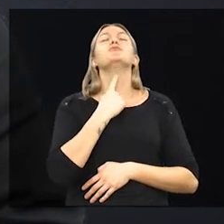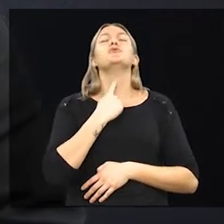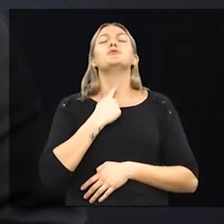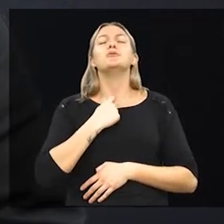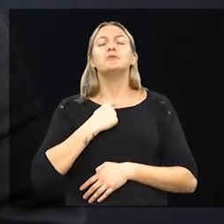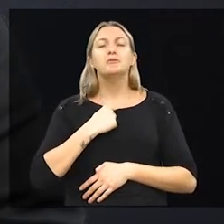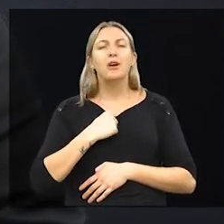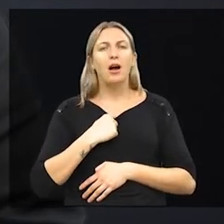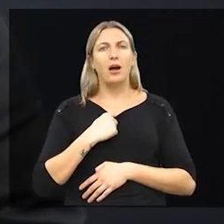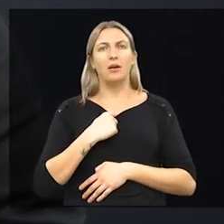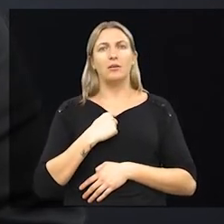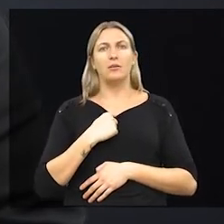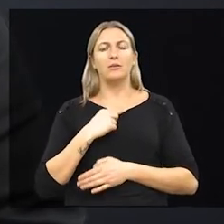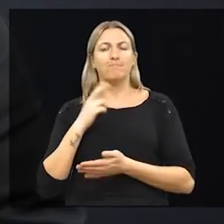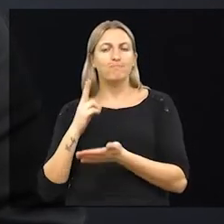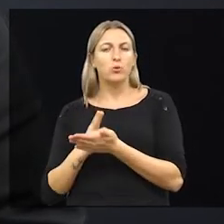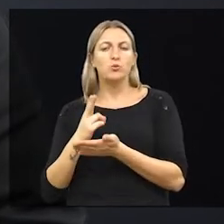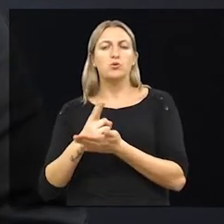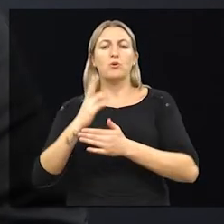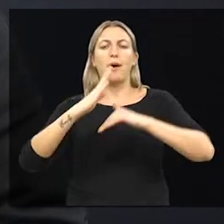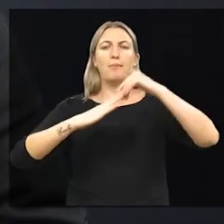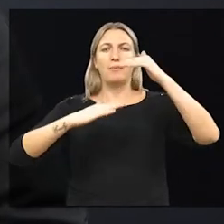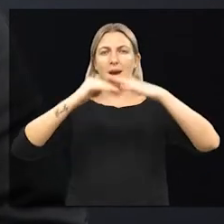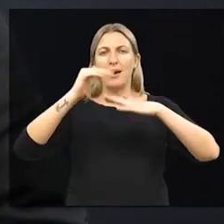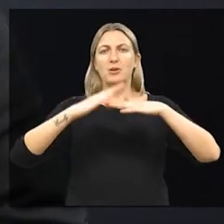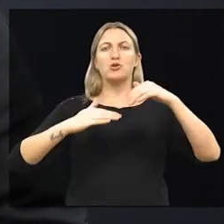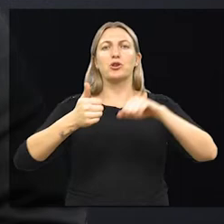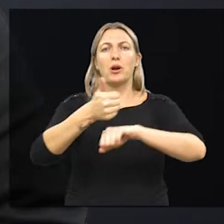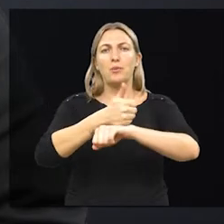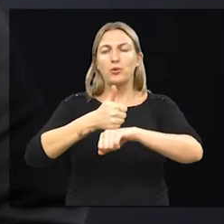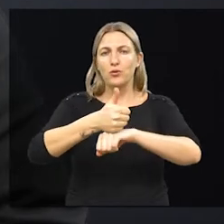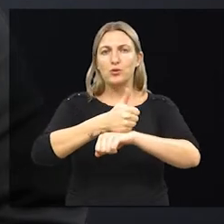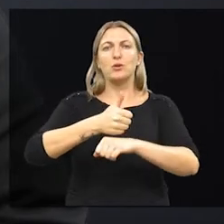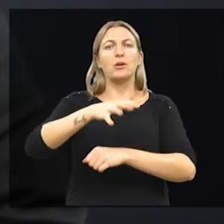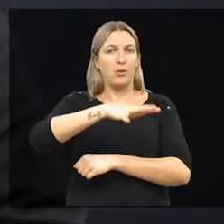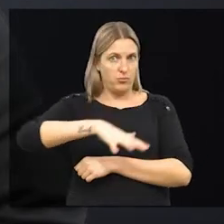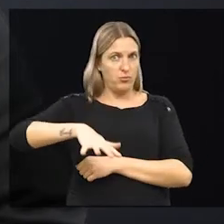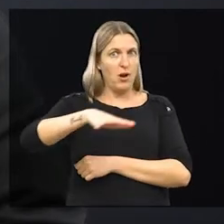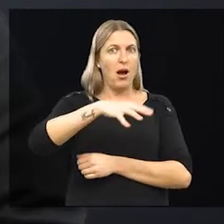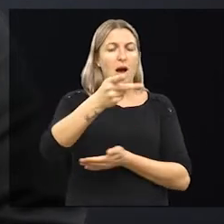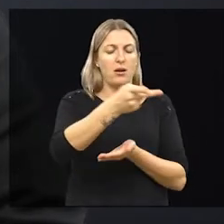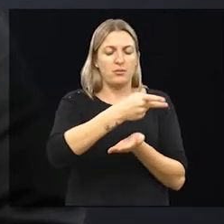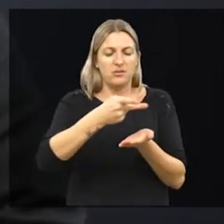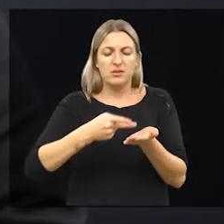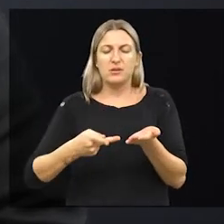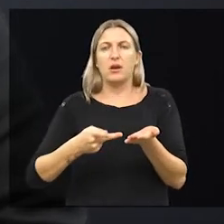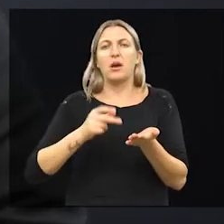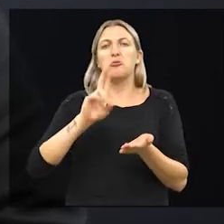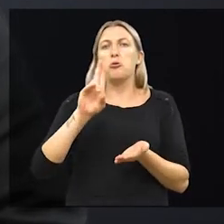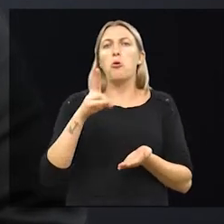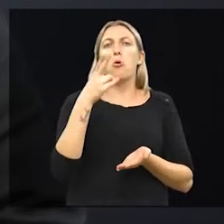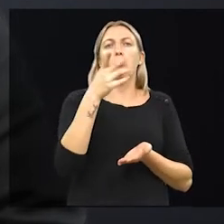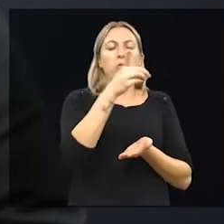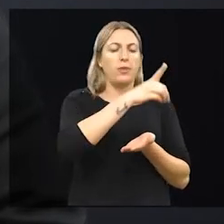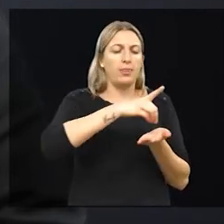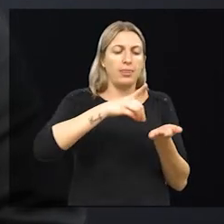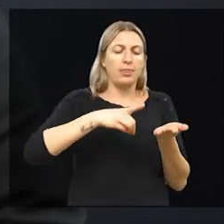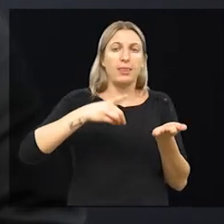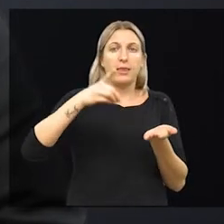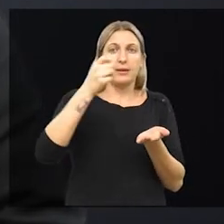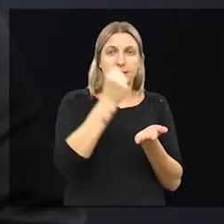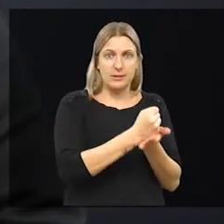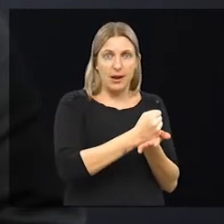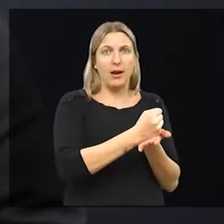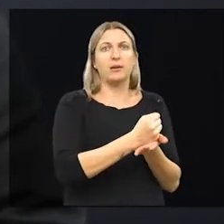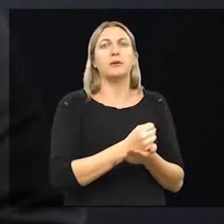tinha um desejo neves de criança ali seguirá a carreira do estilismo né o design